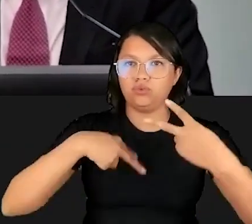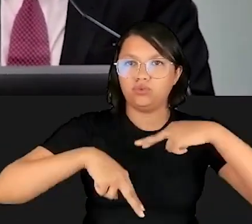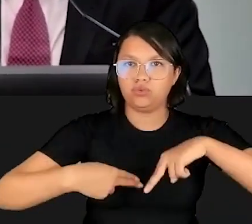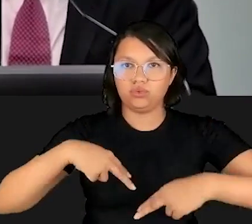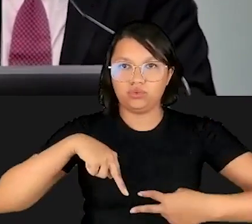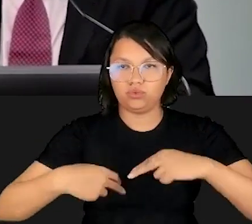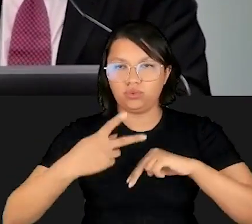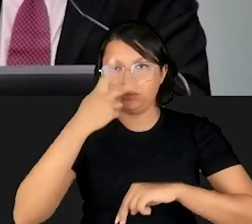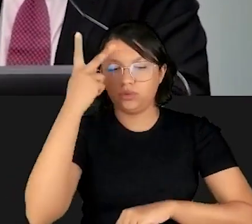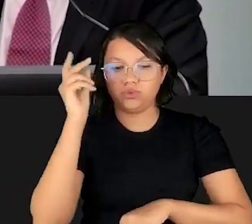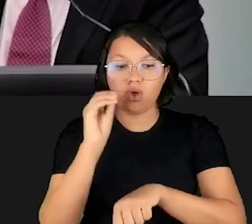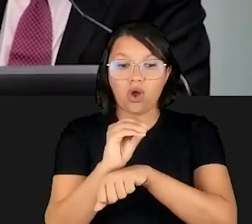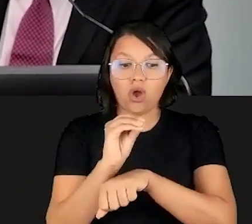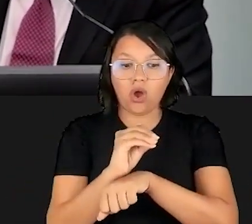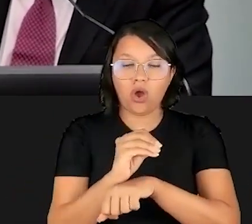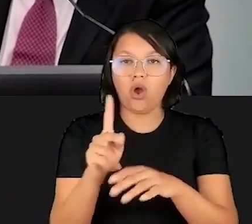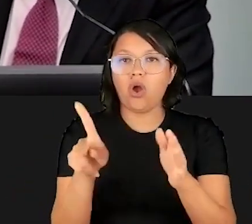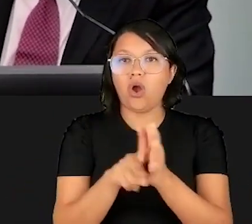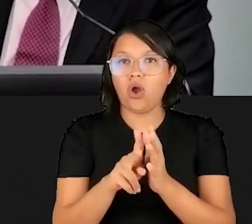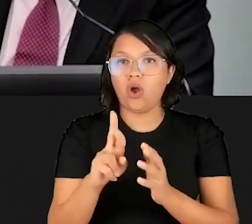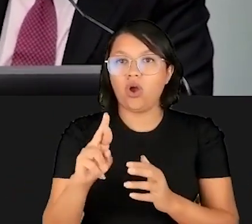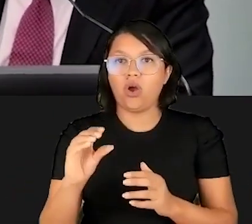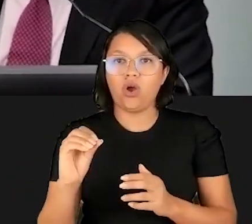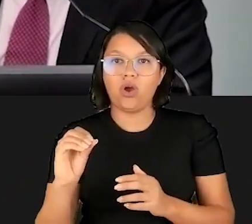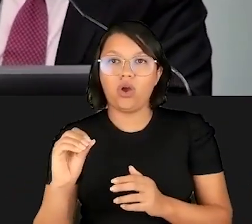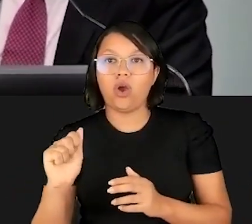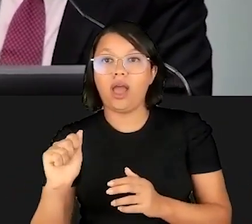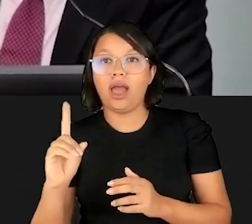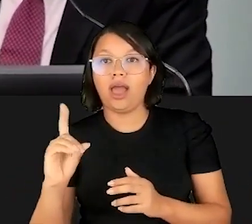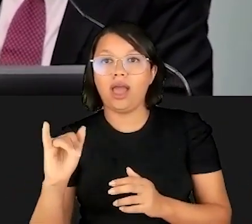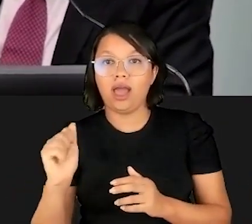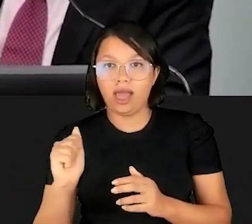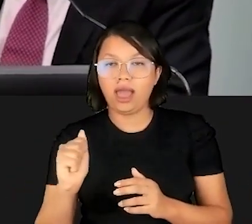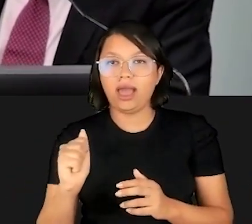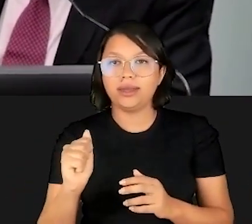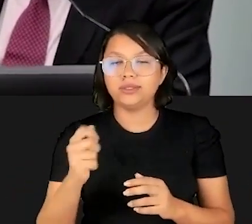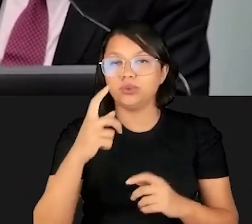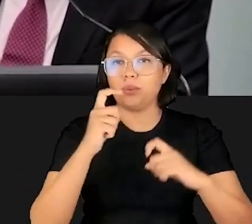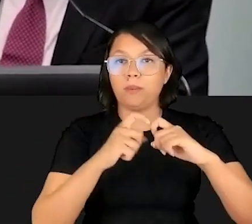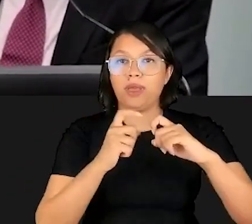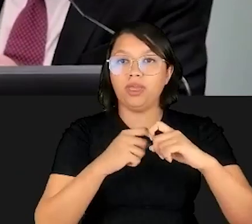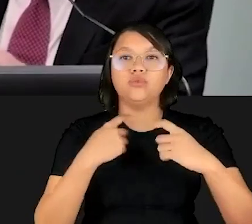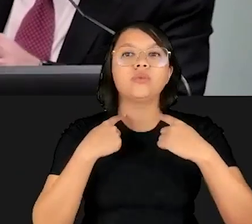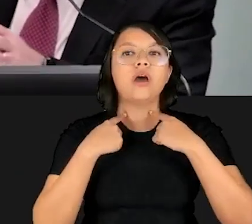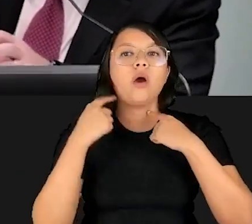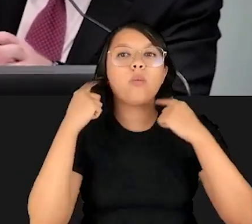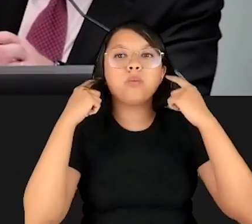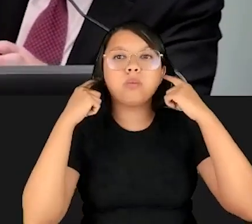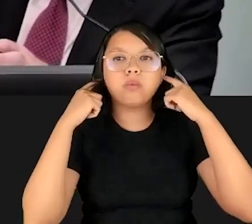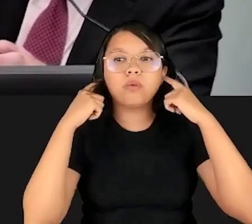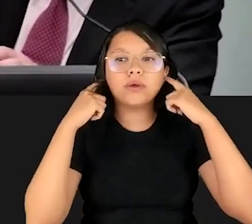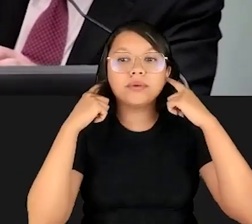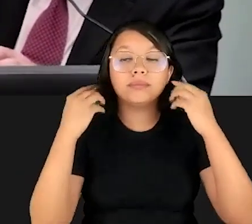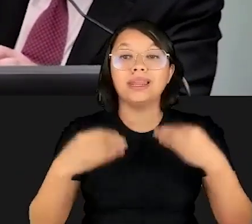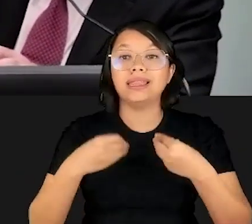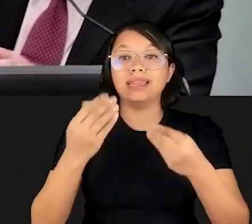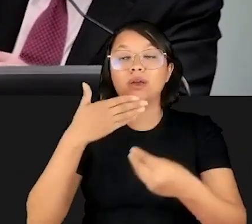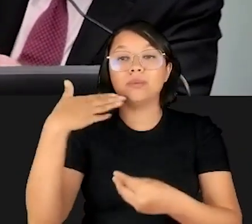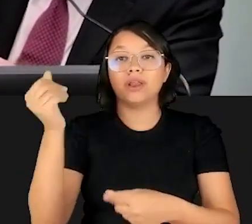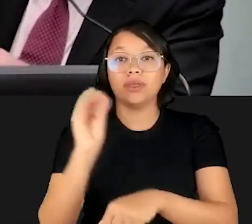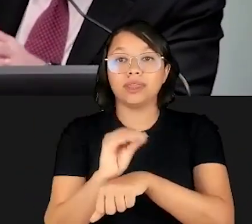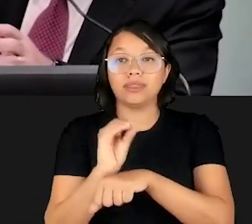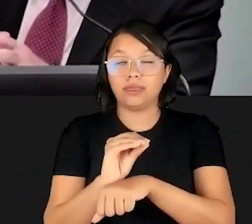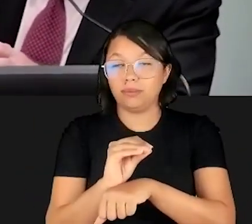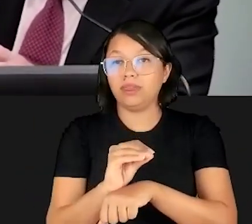o fonoaudiólogo, o fisioterapeuta, você tem que ter todas essas áreas juntas ou muito próximos para dar o melhor tratamento possível aos